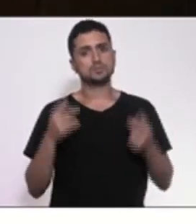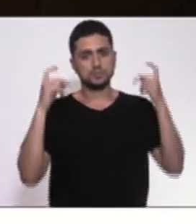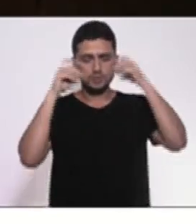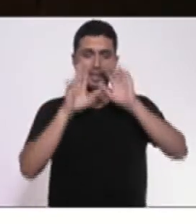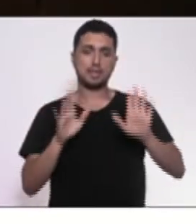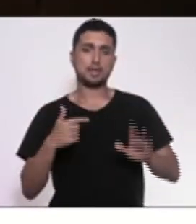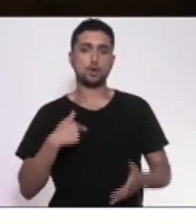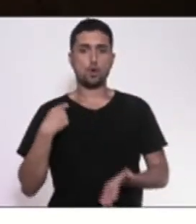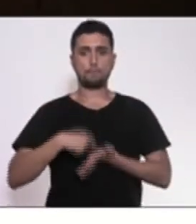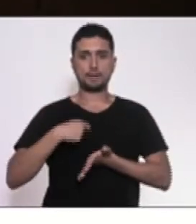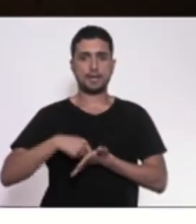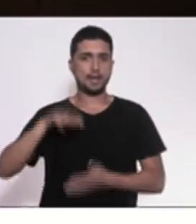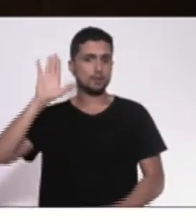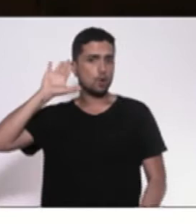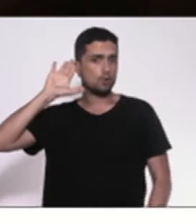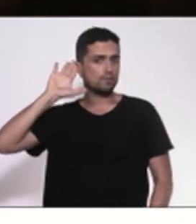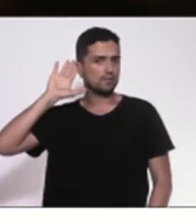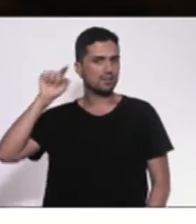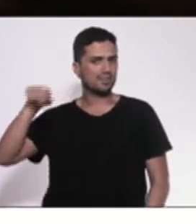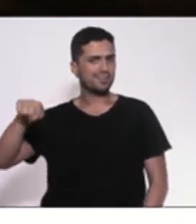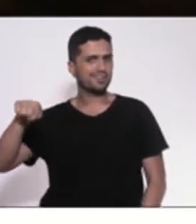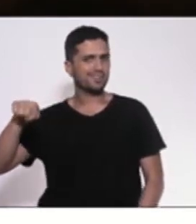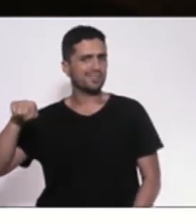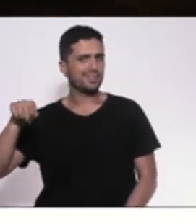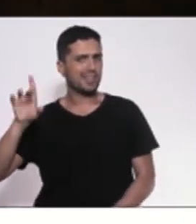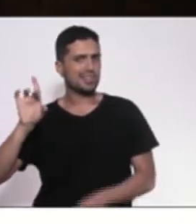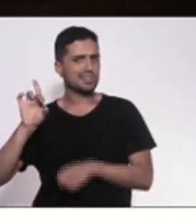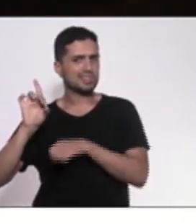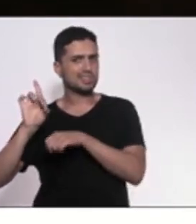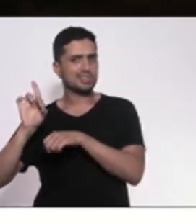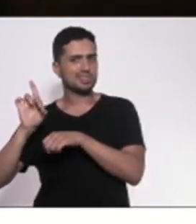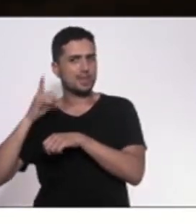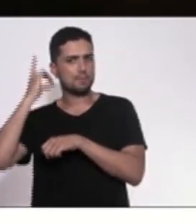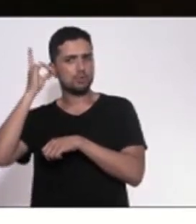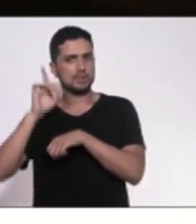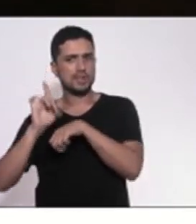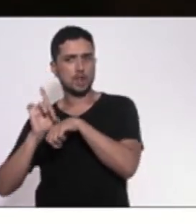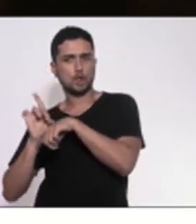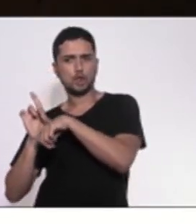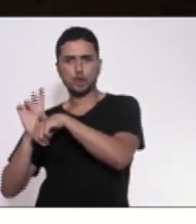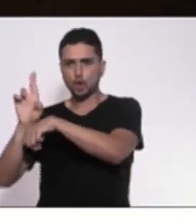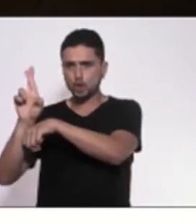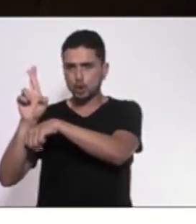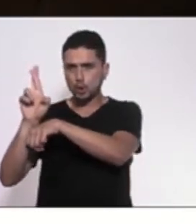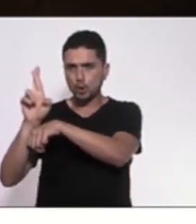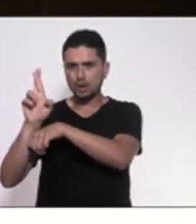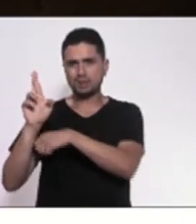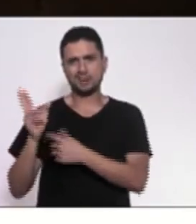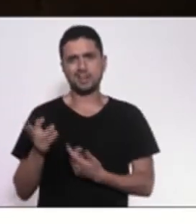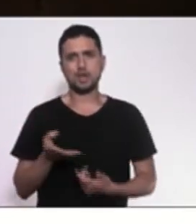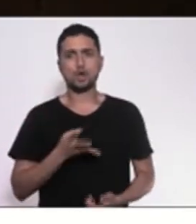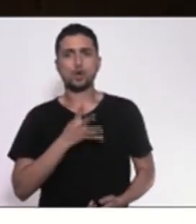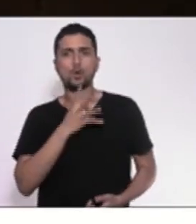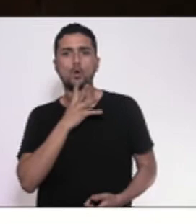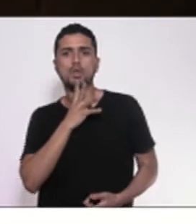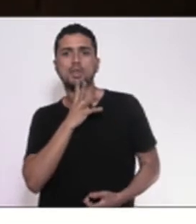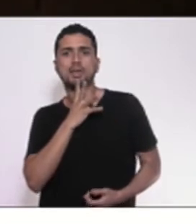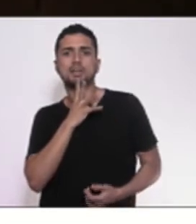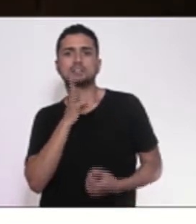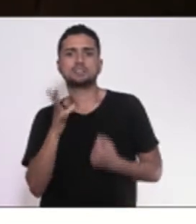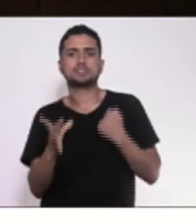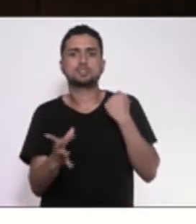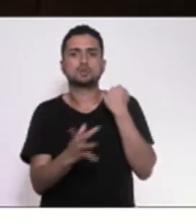obrigado a ouvir que uma deputada se intitula doutora, conhecedora, especialista de segurança pública, sobe